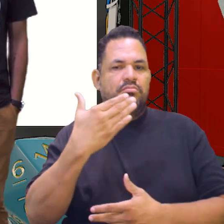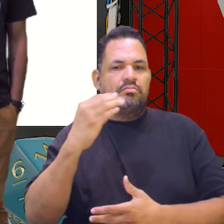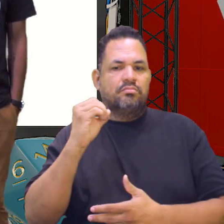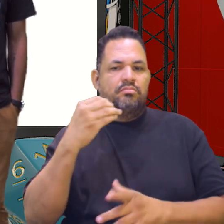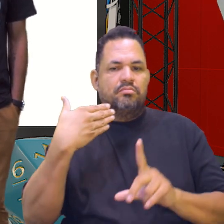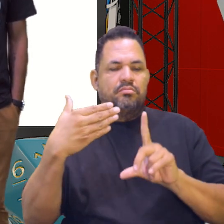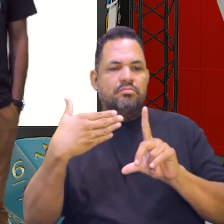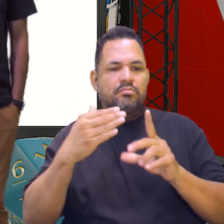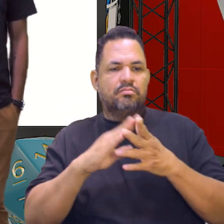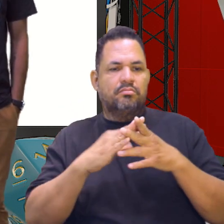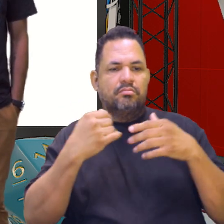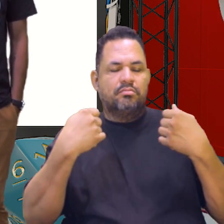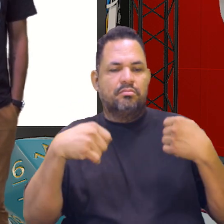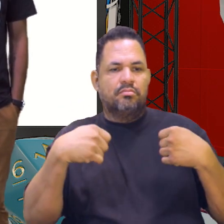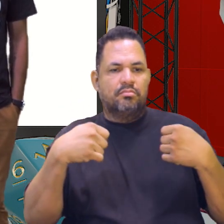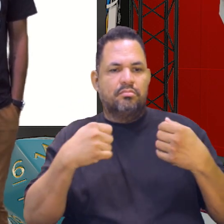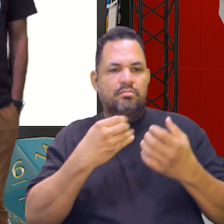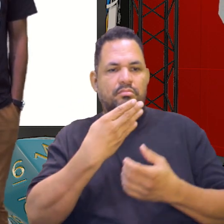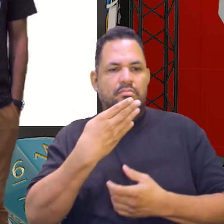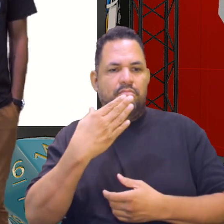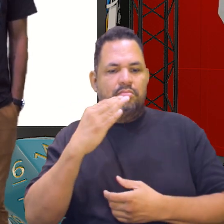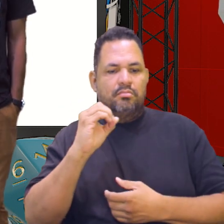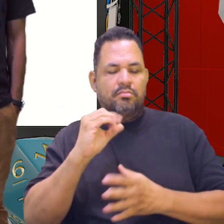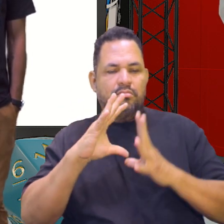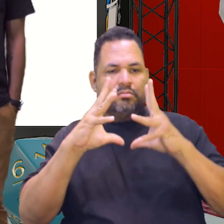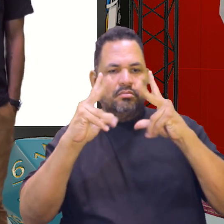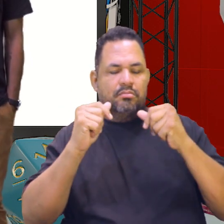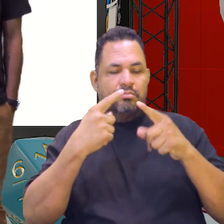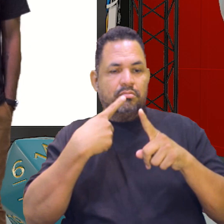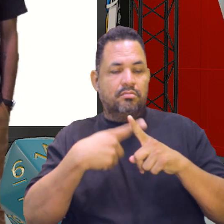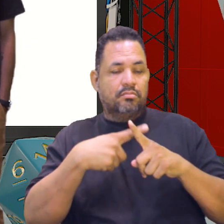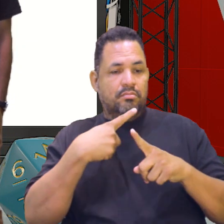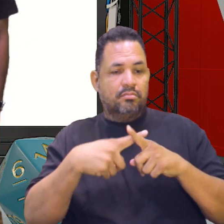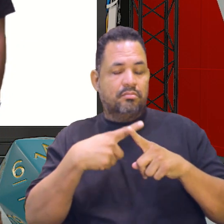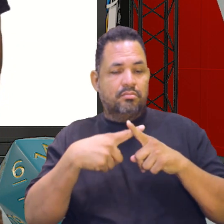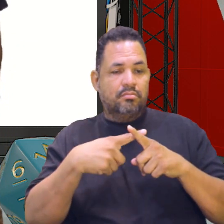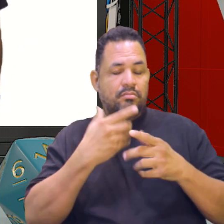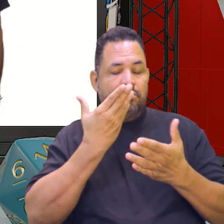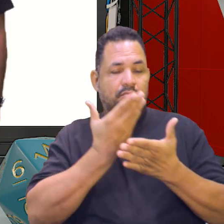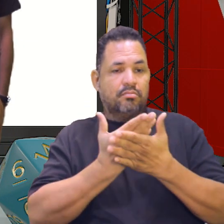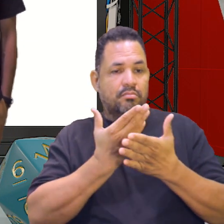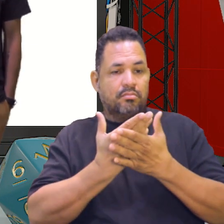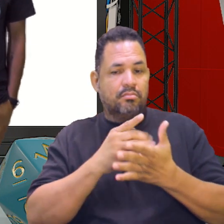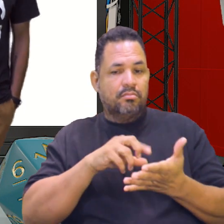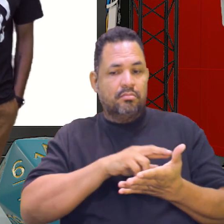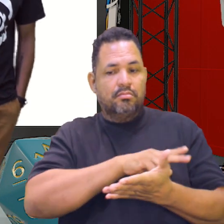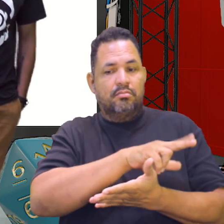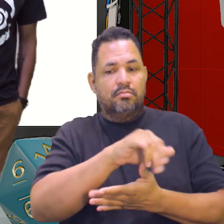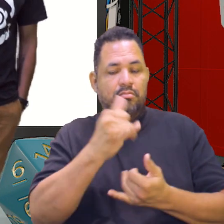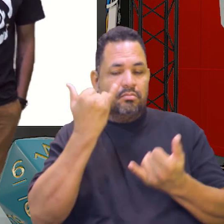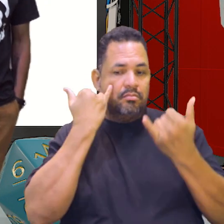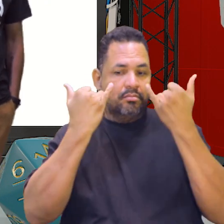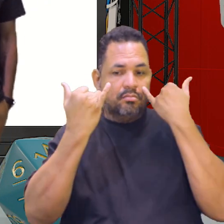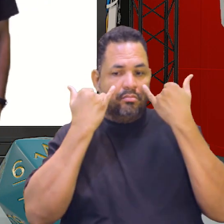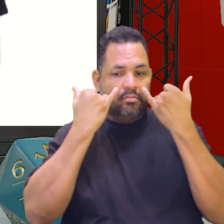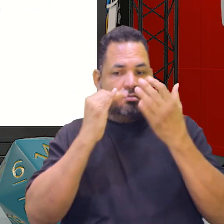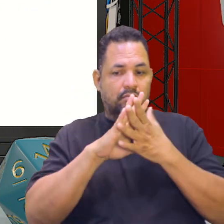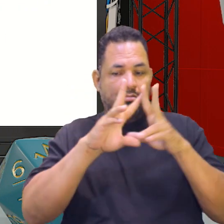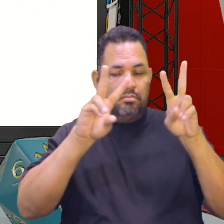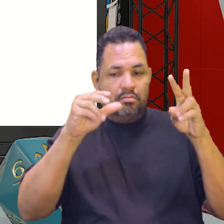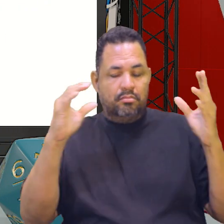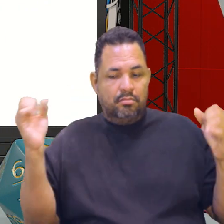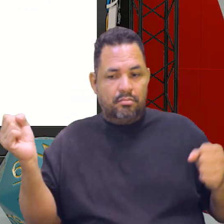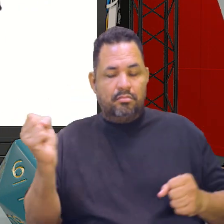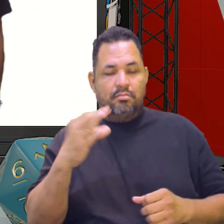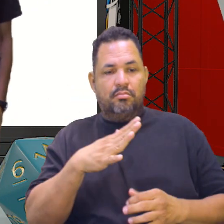slides, mas precisou de 40 minutos para tudo isso, né? Por quê? Porque é uma aula recheada de informações, assunto